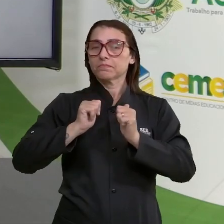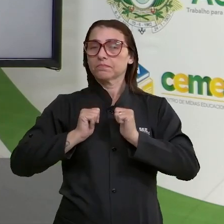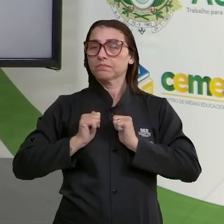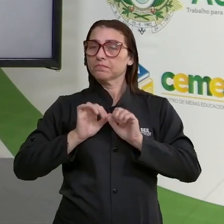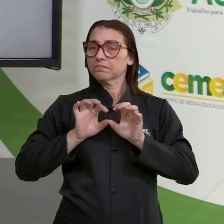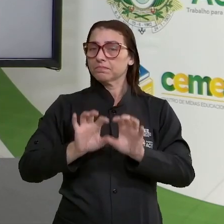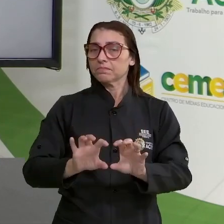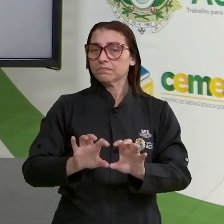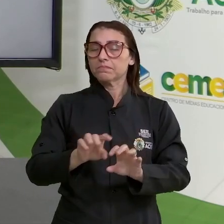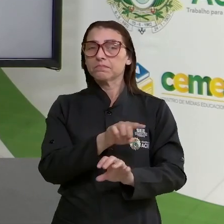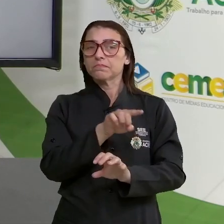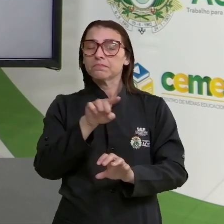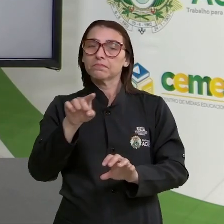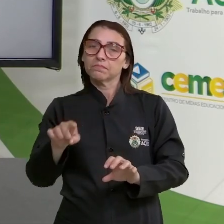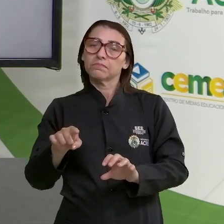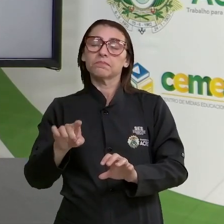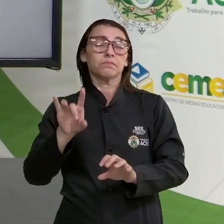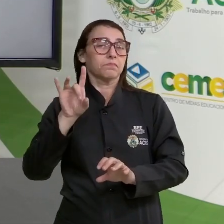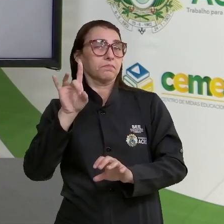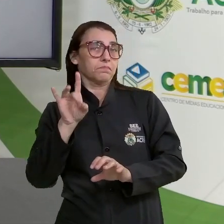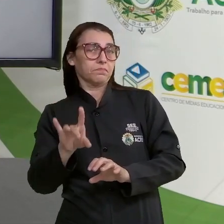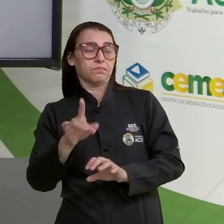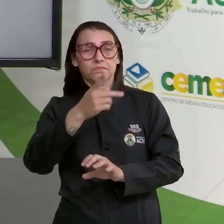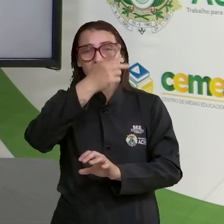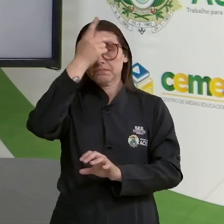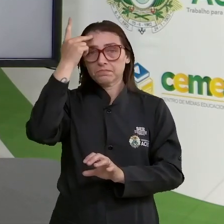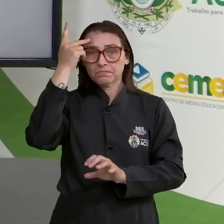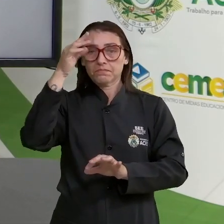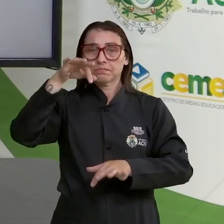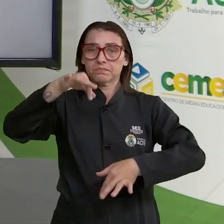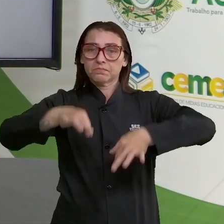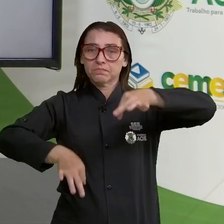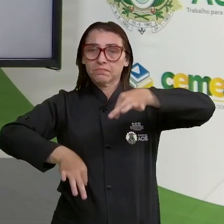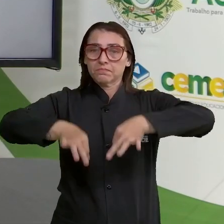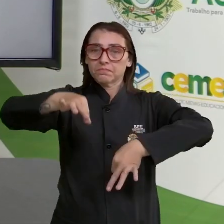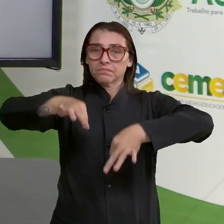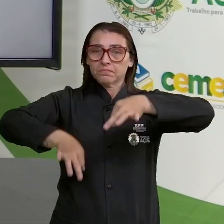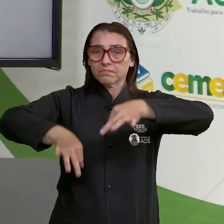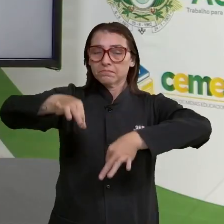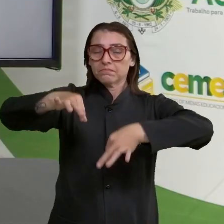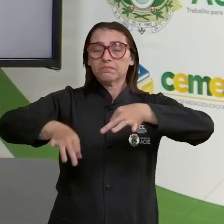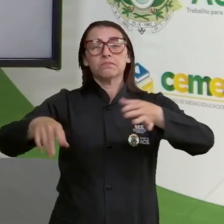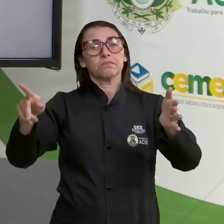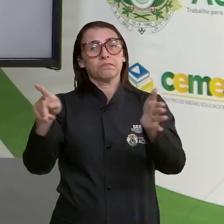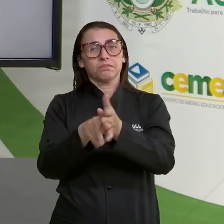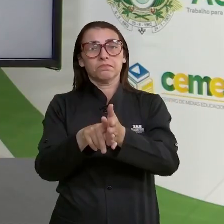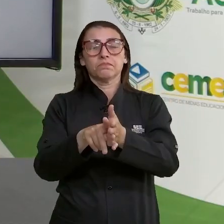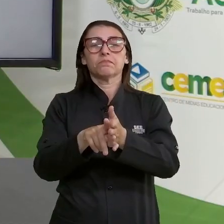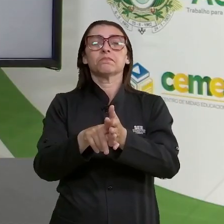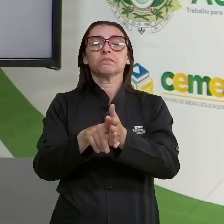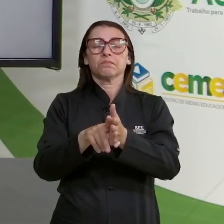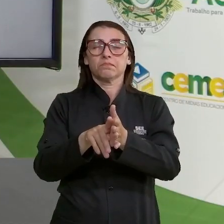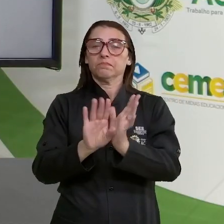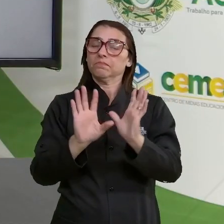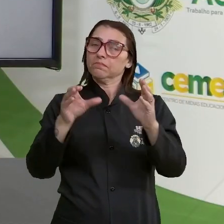forma, para você não ser apenas uma pessoa manipulada, né? E que faz parte aí de uma